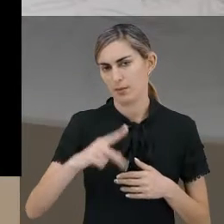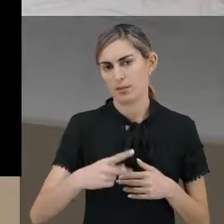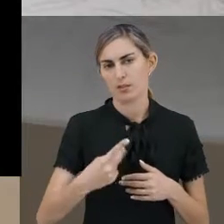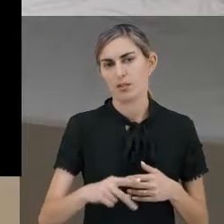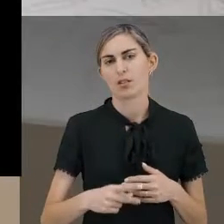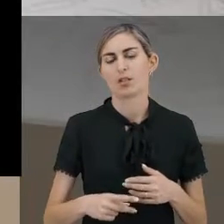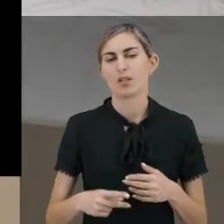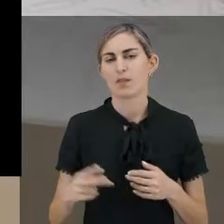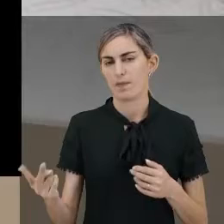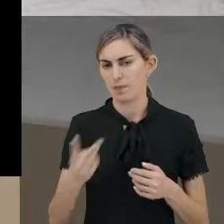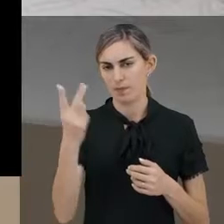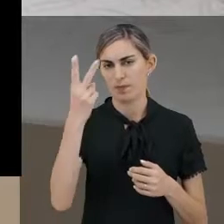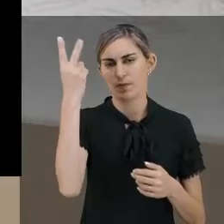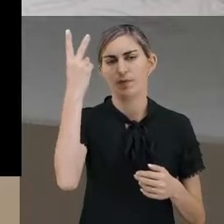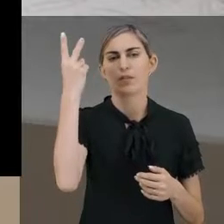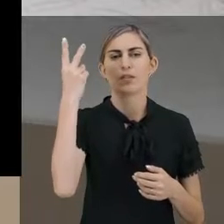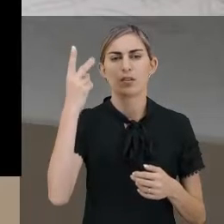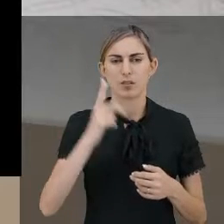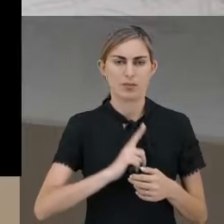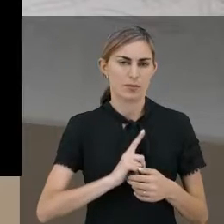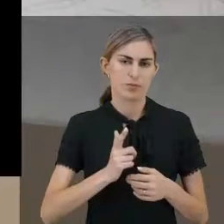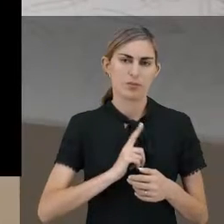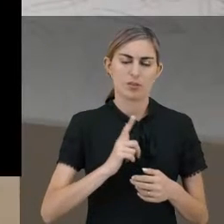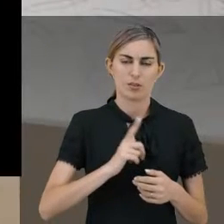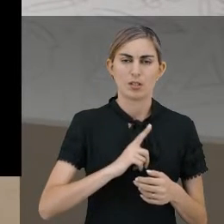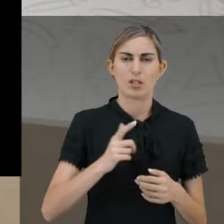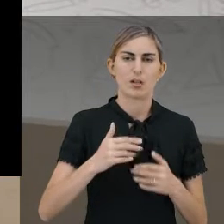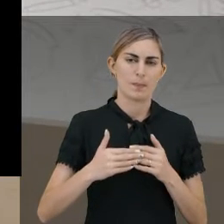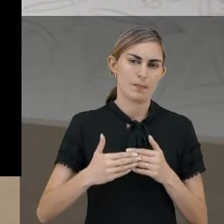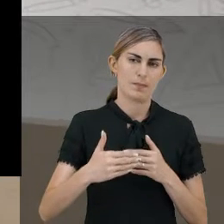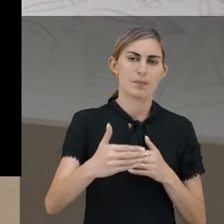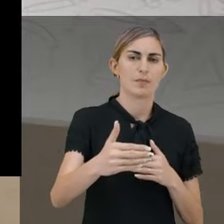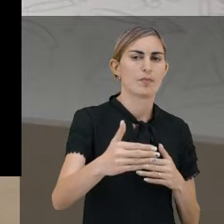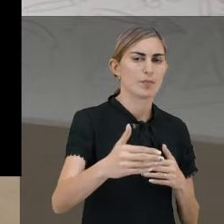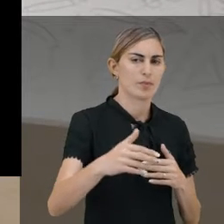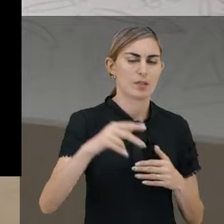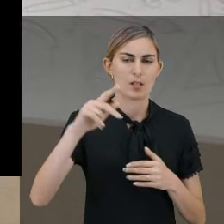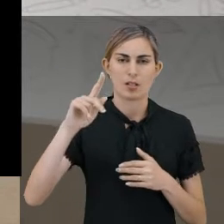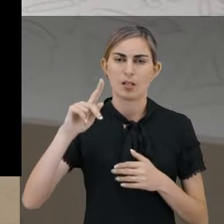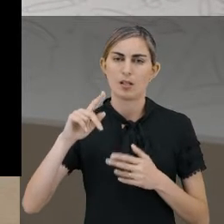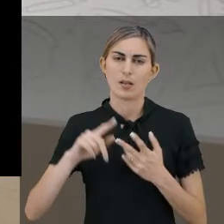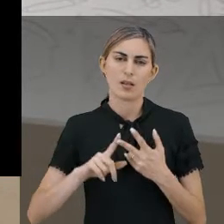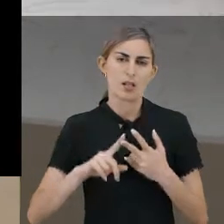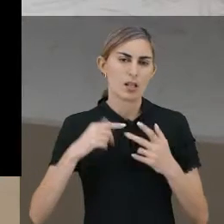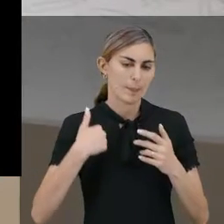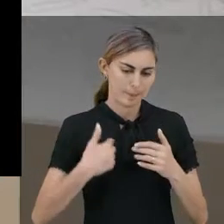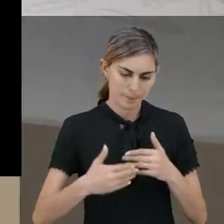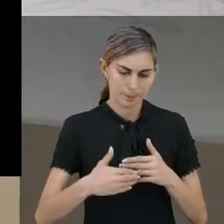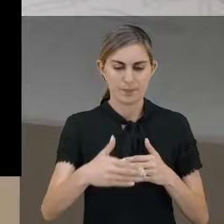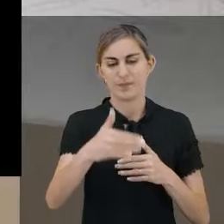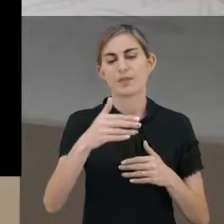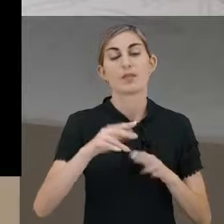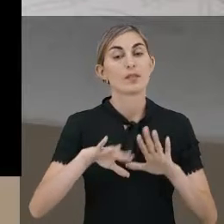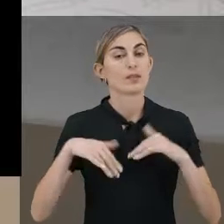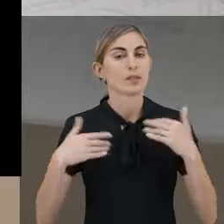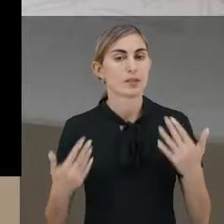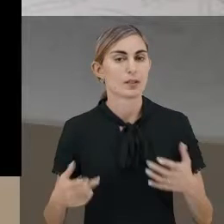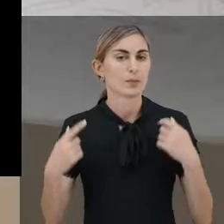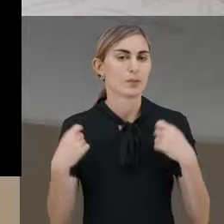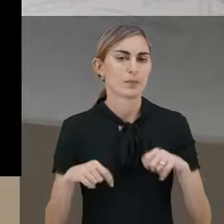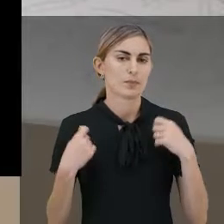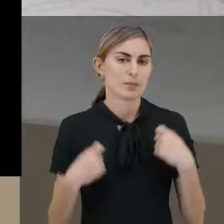dele os valores que foram obtidos a partir do formulário HTML. A partir de então,